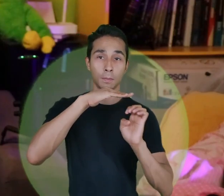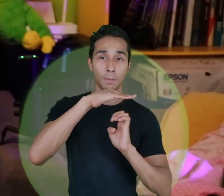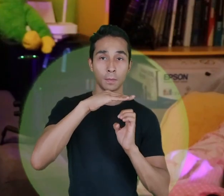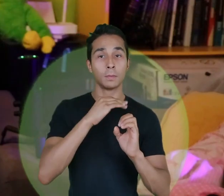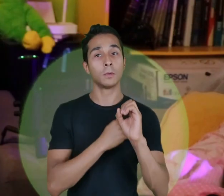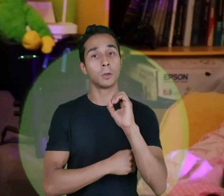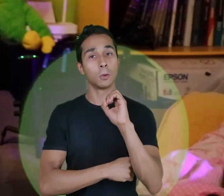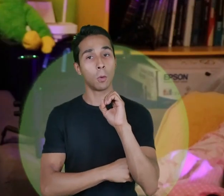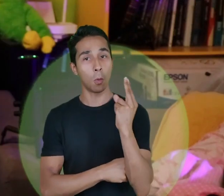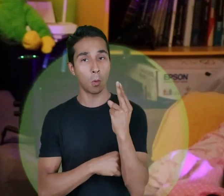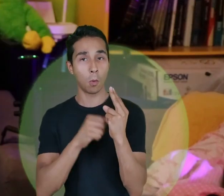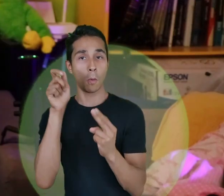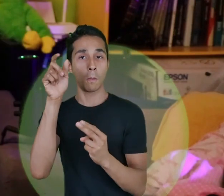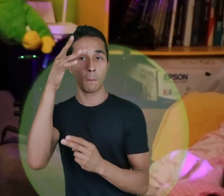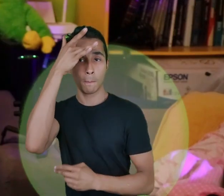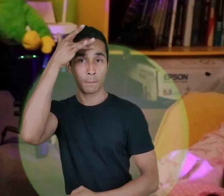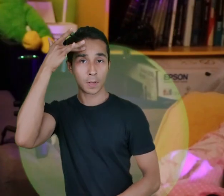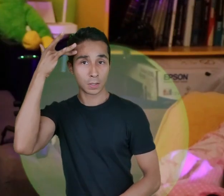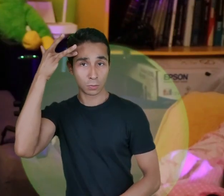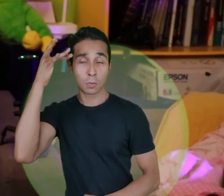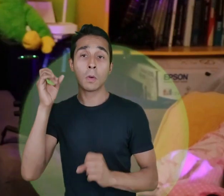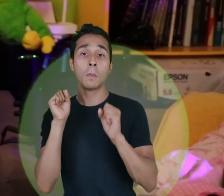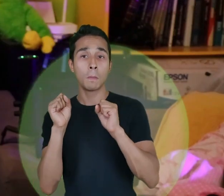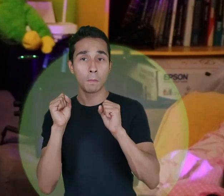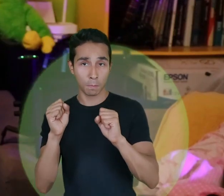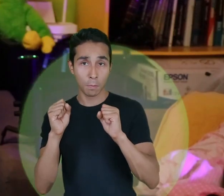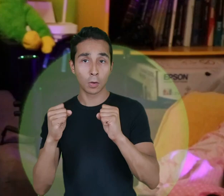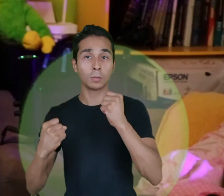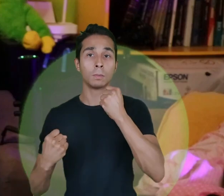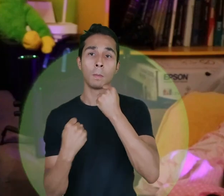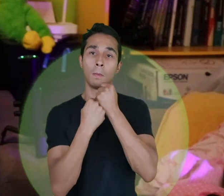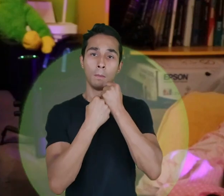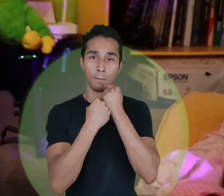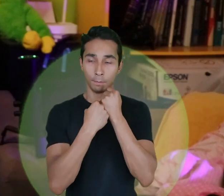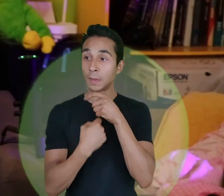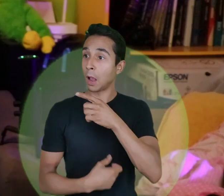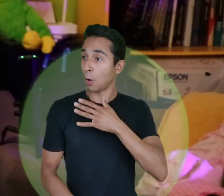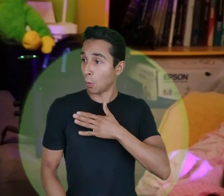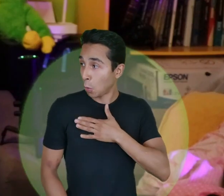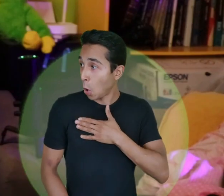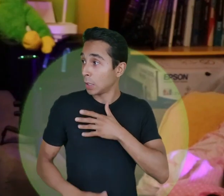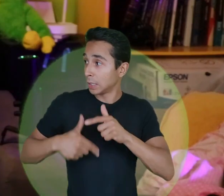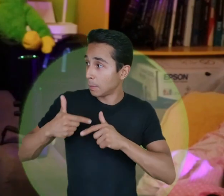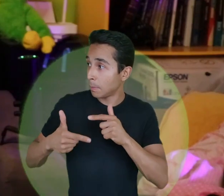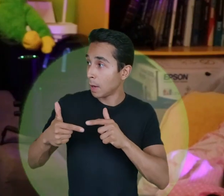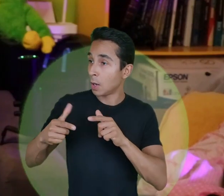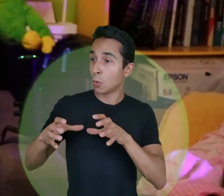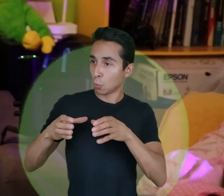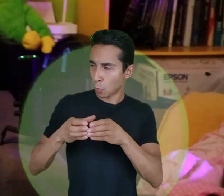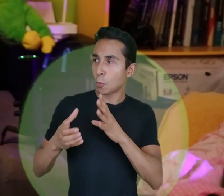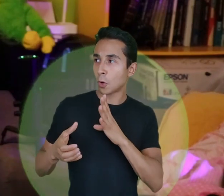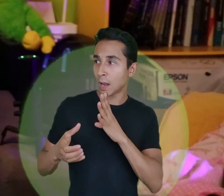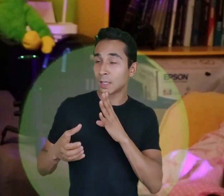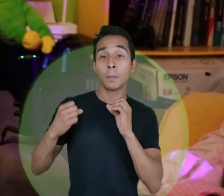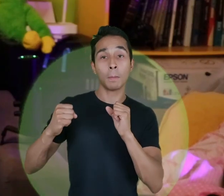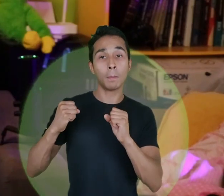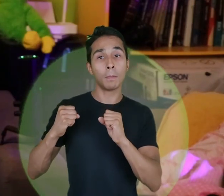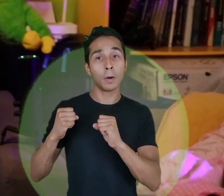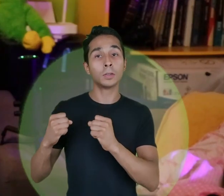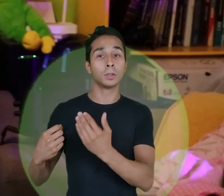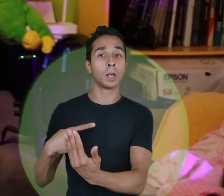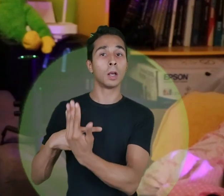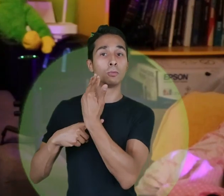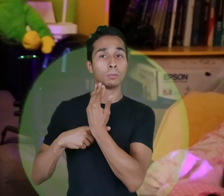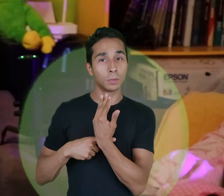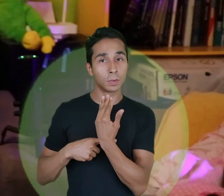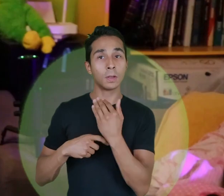pessoas físicas, né, também que estão ali assistindo o conteúdo que você faz, ou que acompanham o seu grupo e que podem ali estar doando mensalmente,